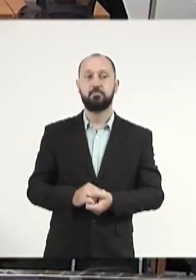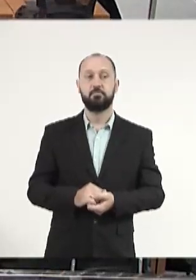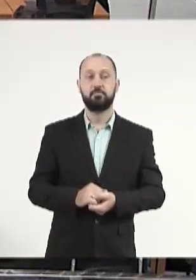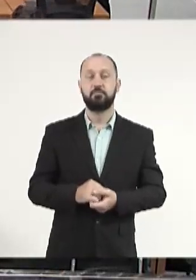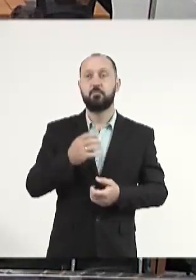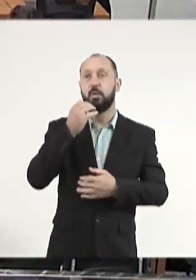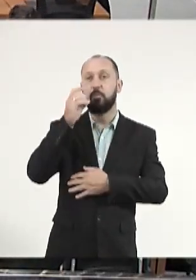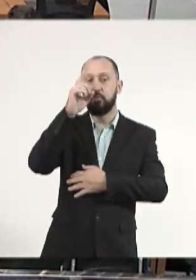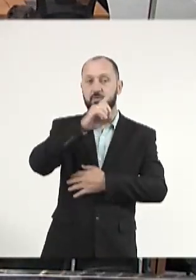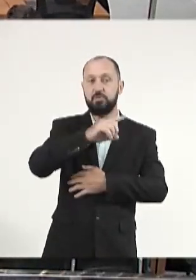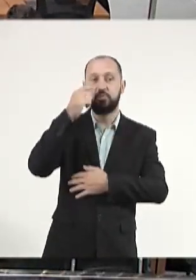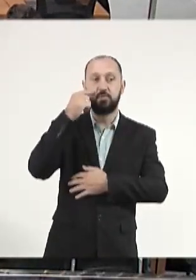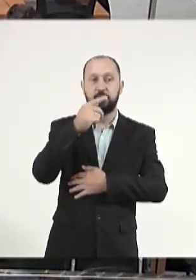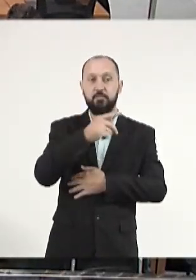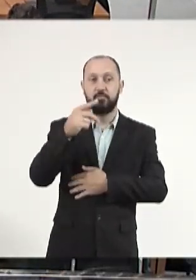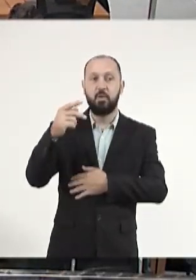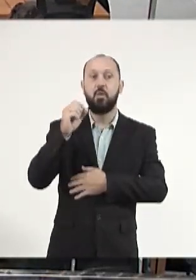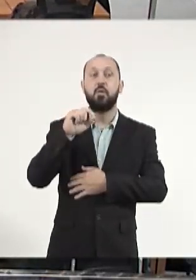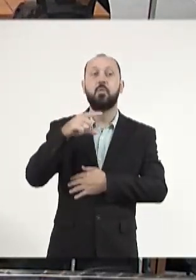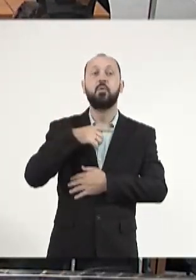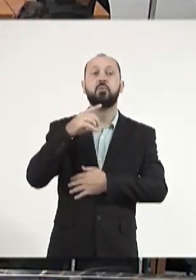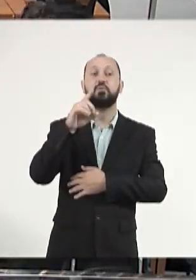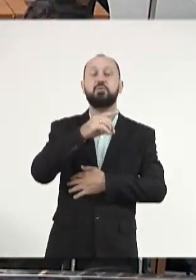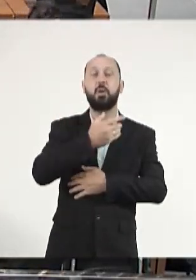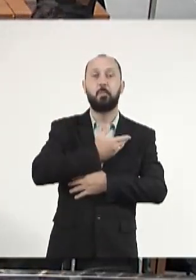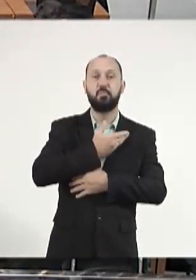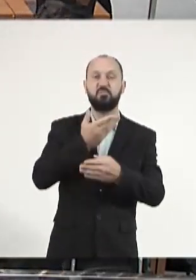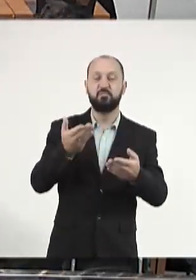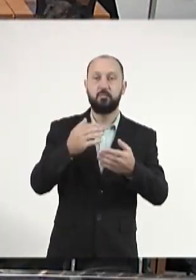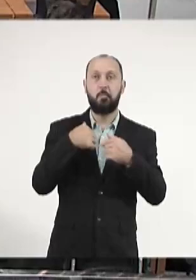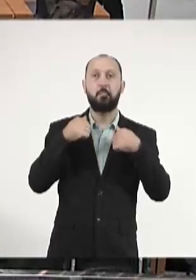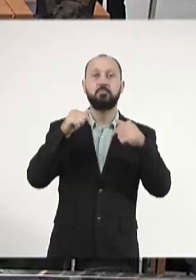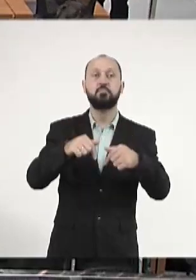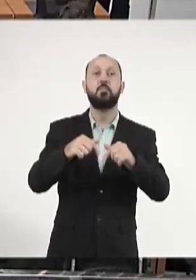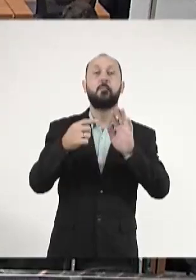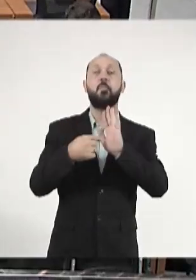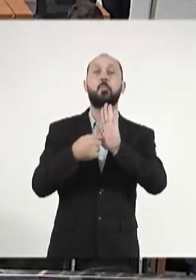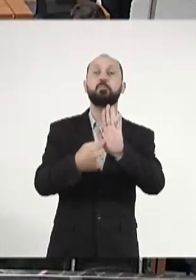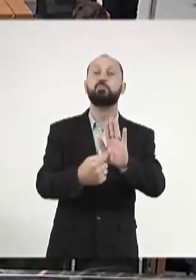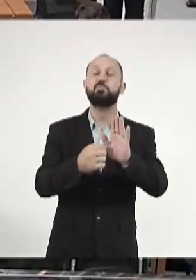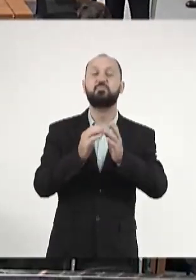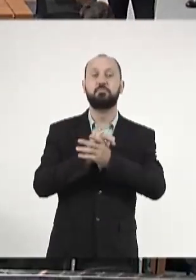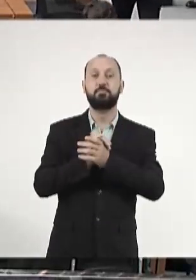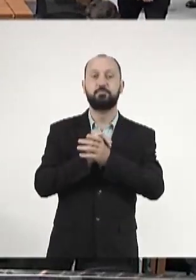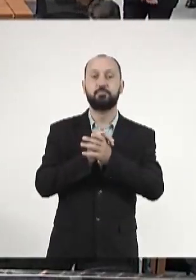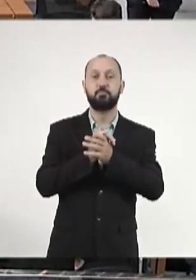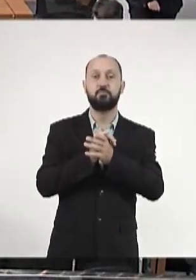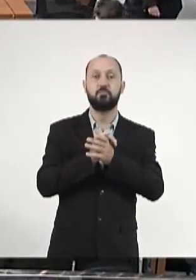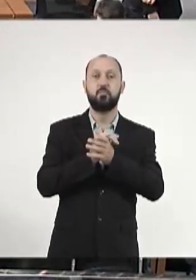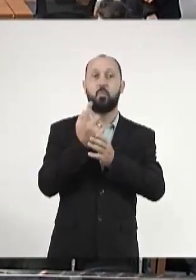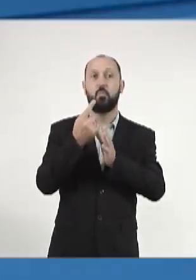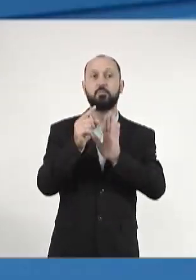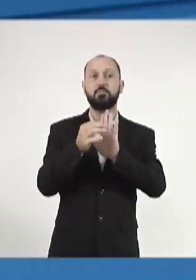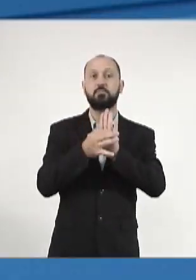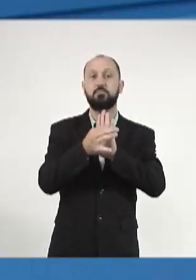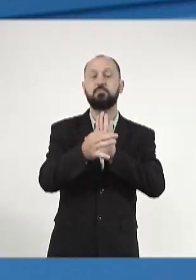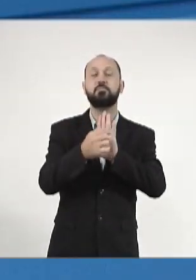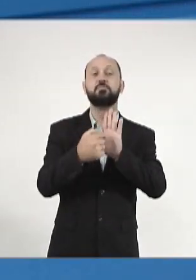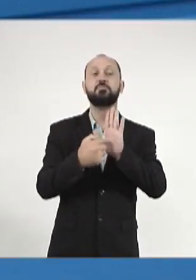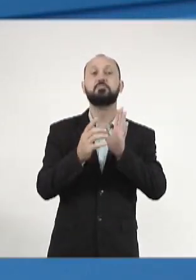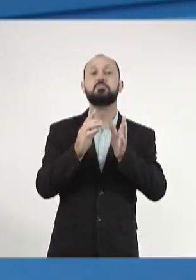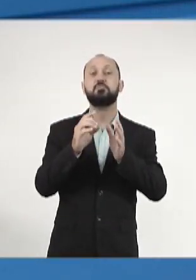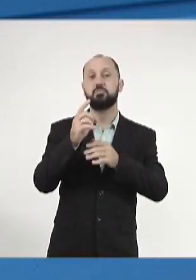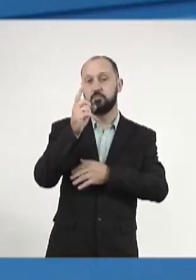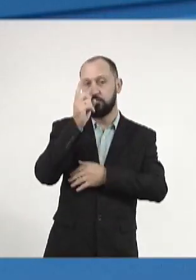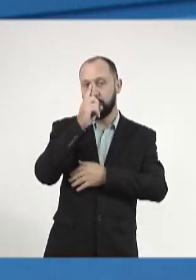Bom dia, presidente. Bom dia, nobres colegas. Presidente, eu venho aqui hoje apresentar uma indicação de